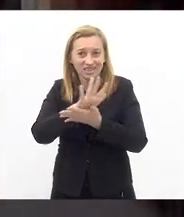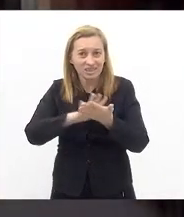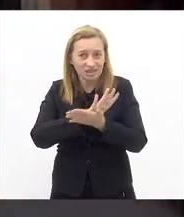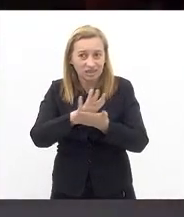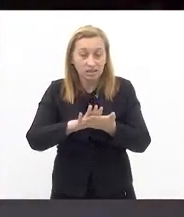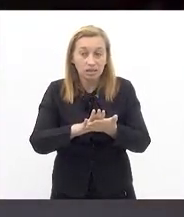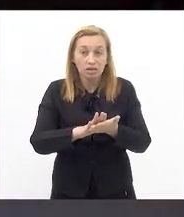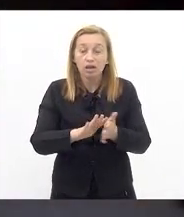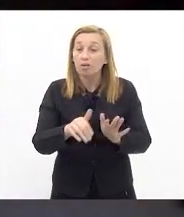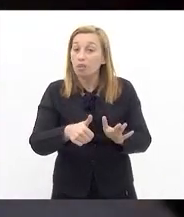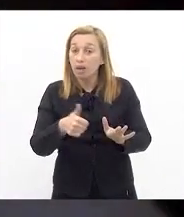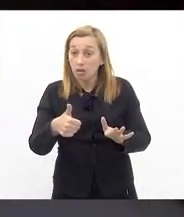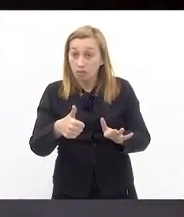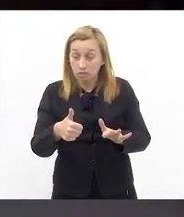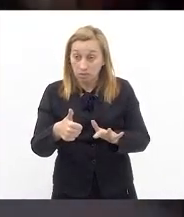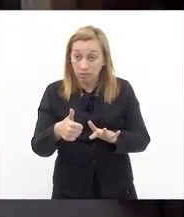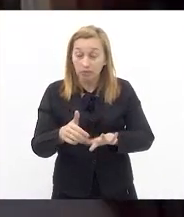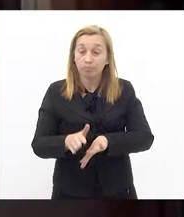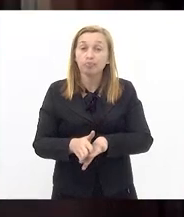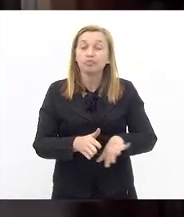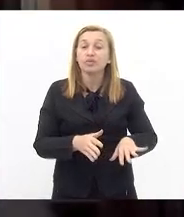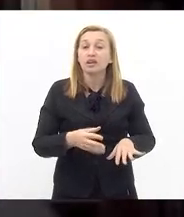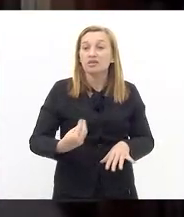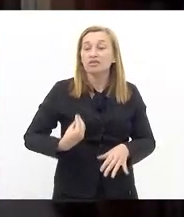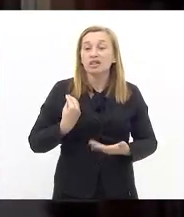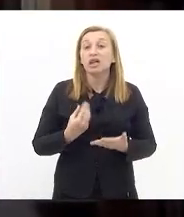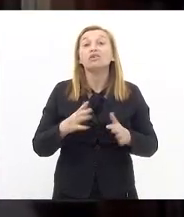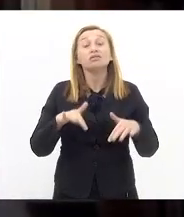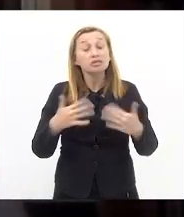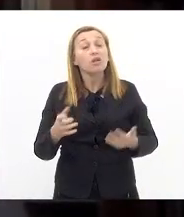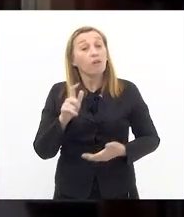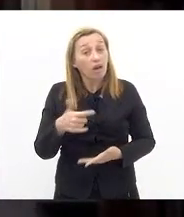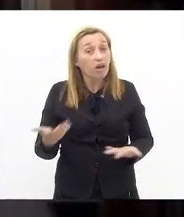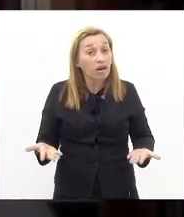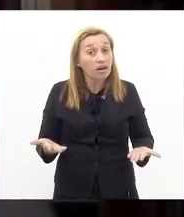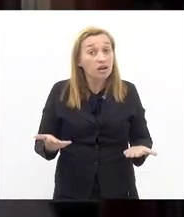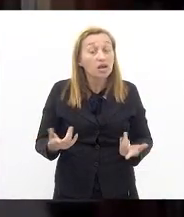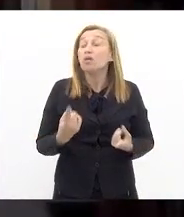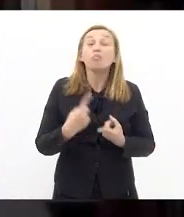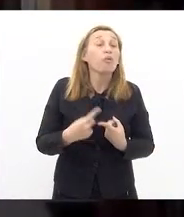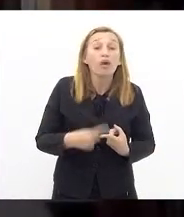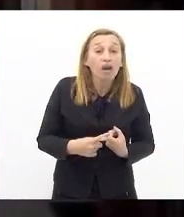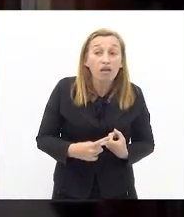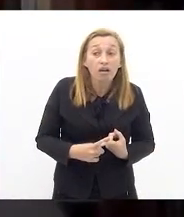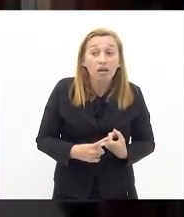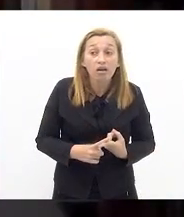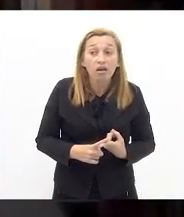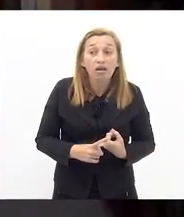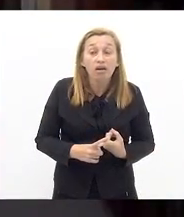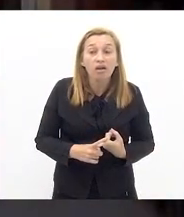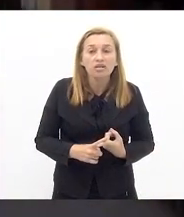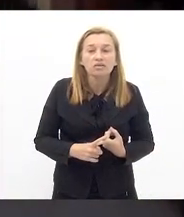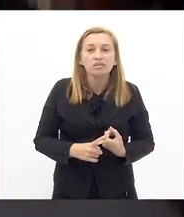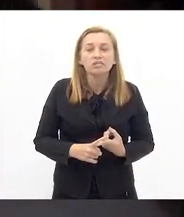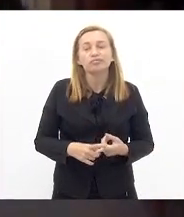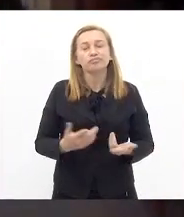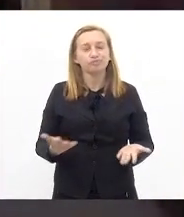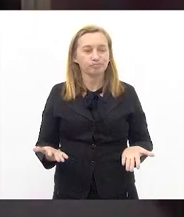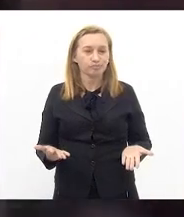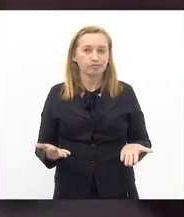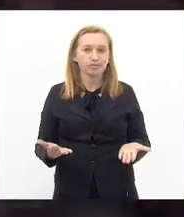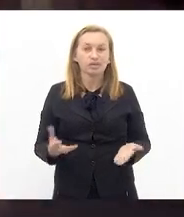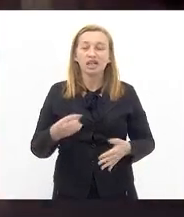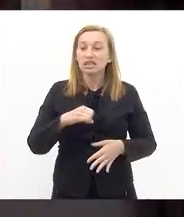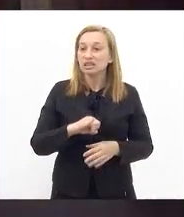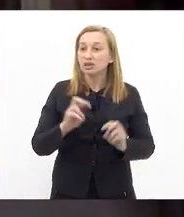a melhorar as condições de vida. Então é isso daí. E por quê? Ora, se